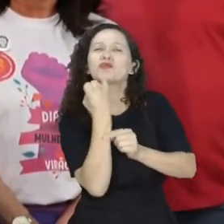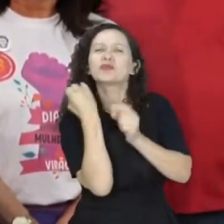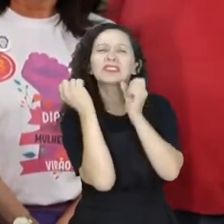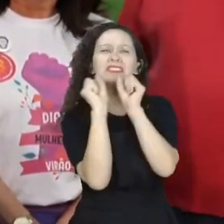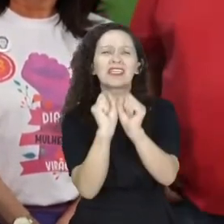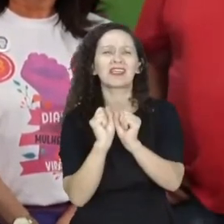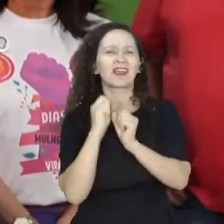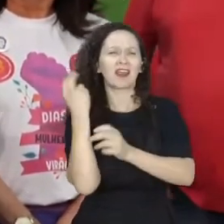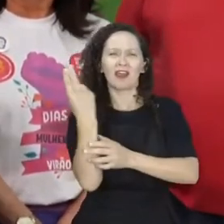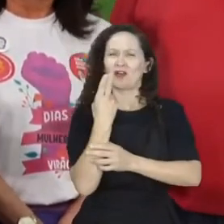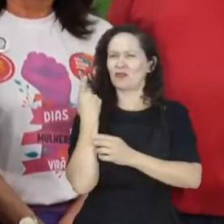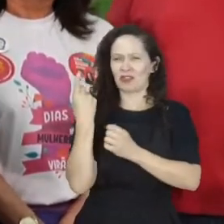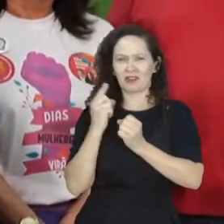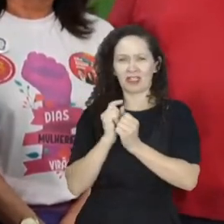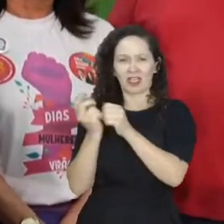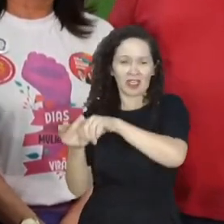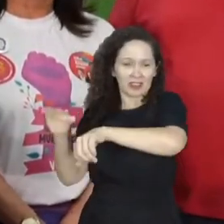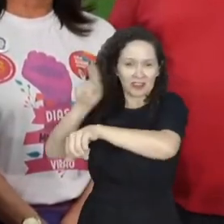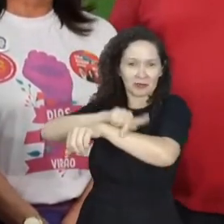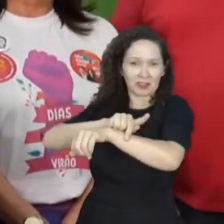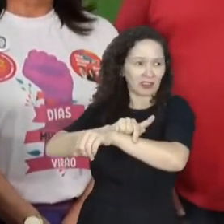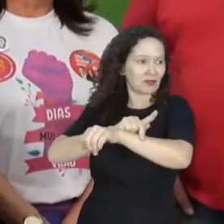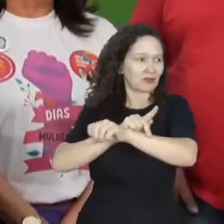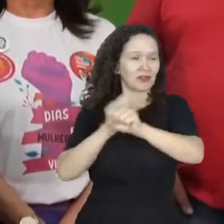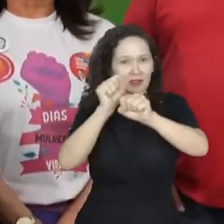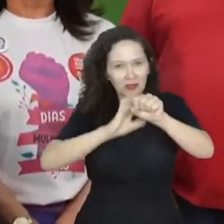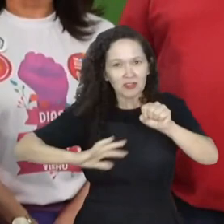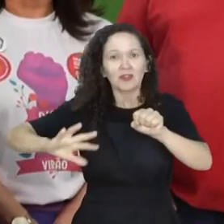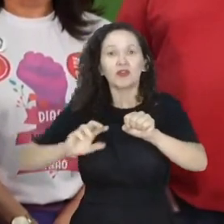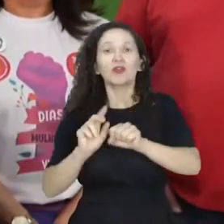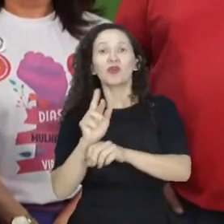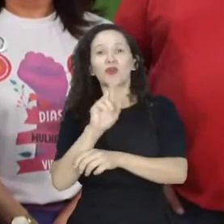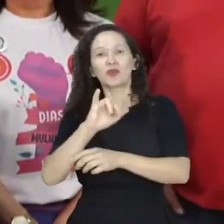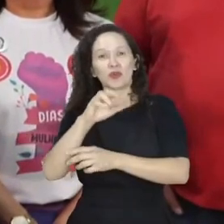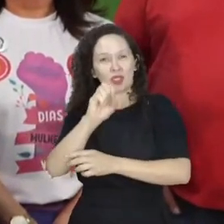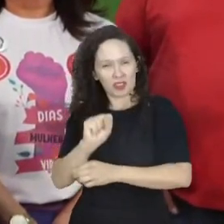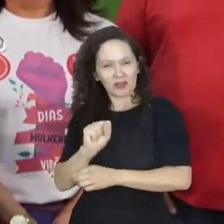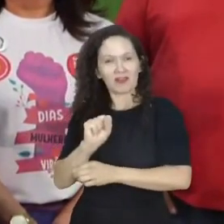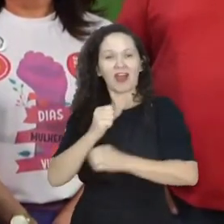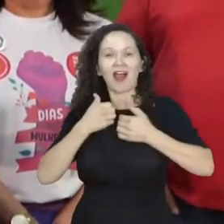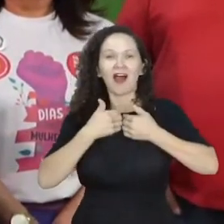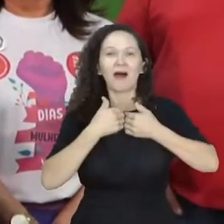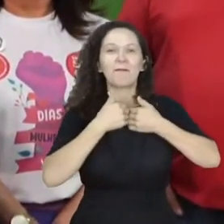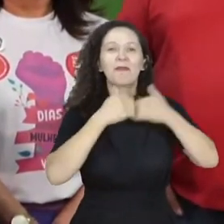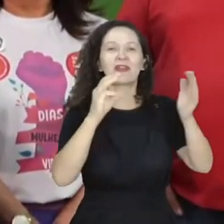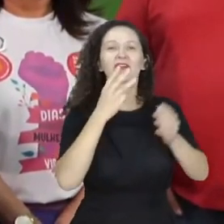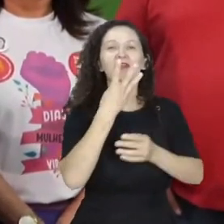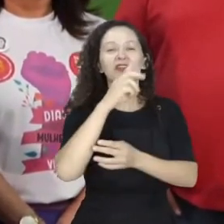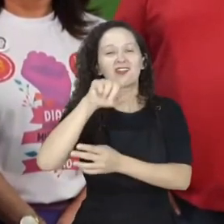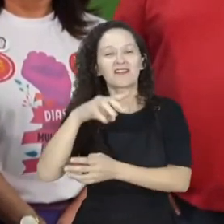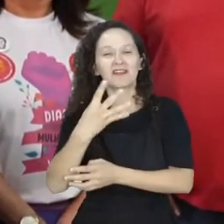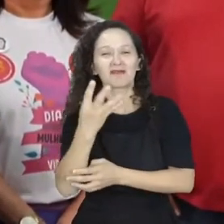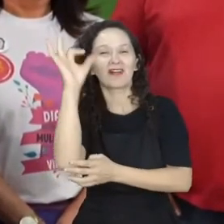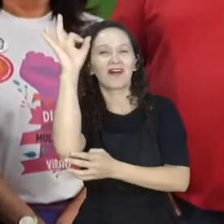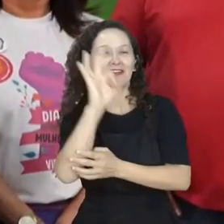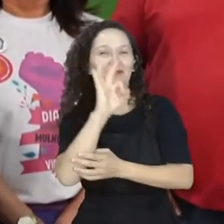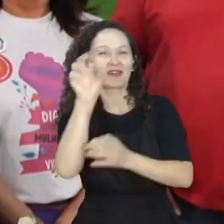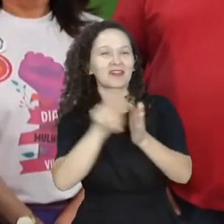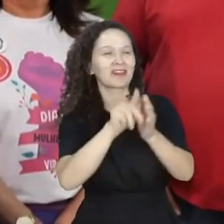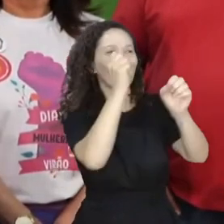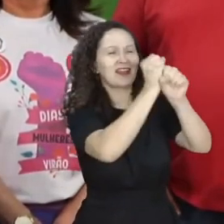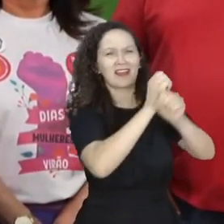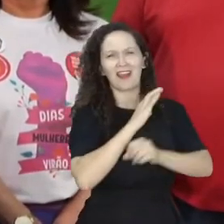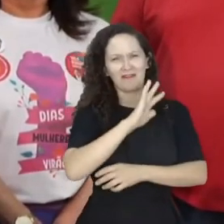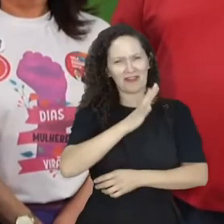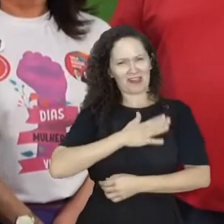que nós deixamos, da transposição do São Francisco. Ele inaugurou 3 ou 4% da obra e ele fala que é dele. A grande obra